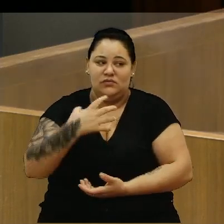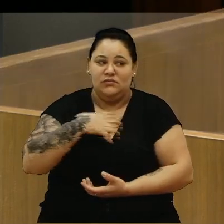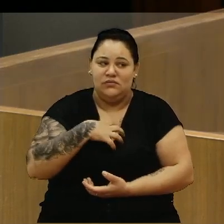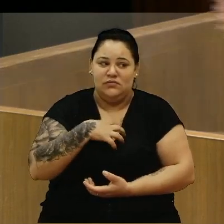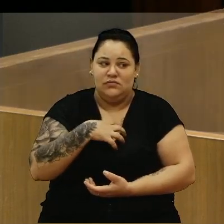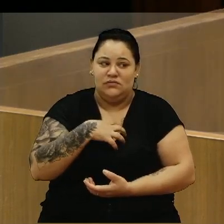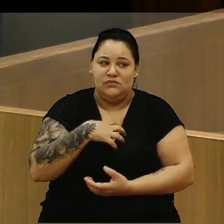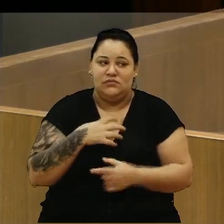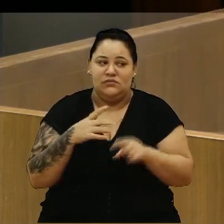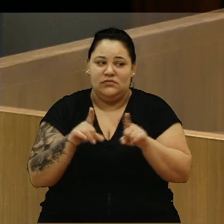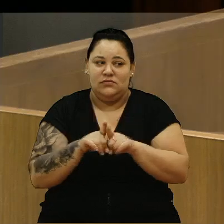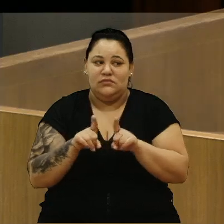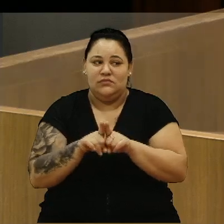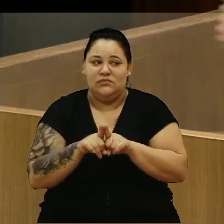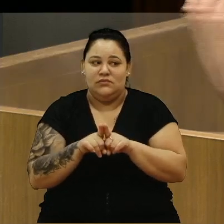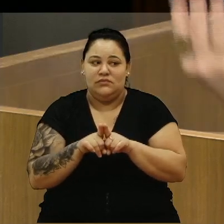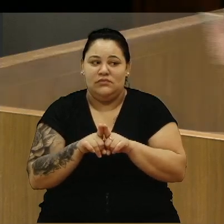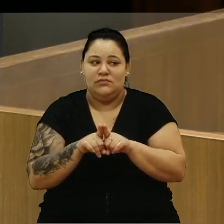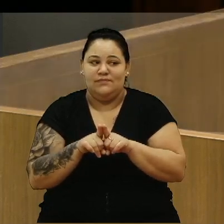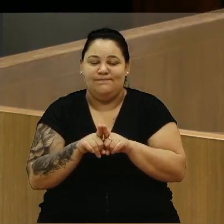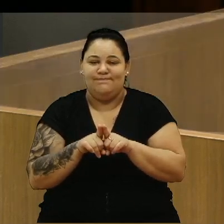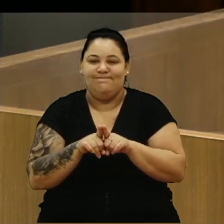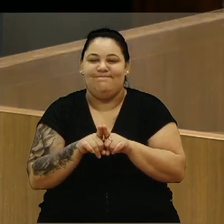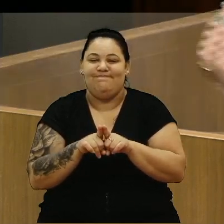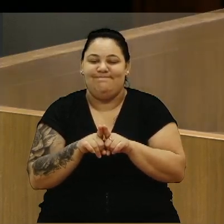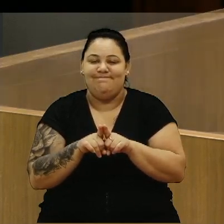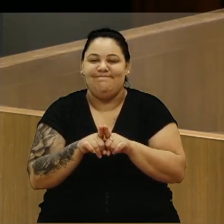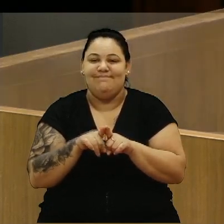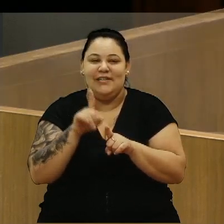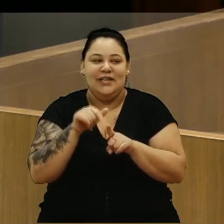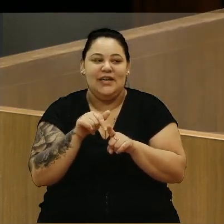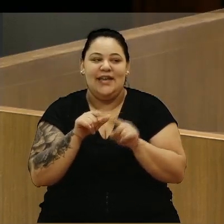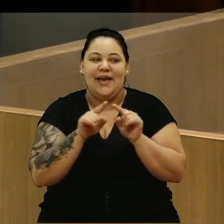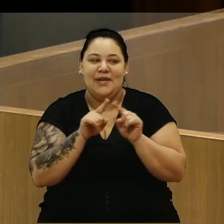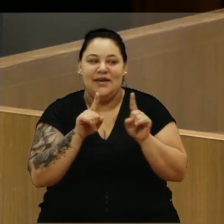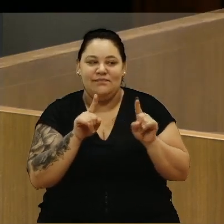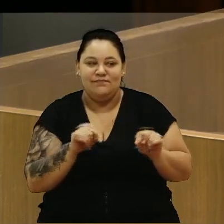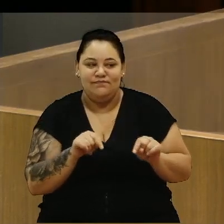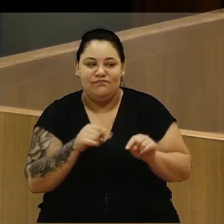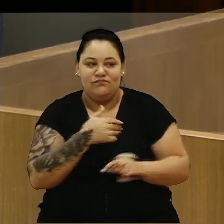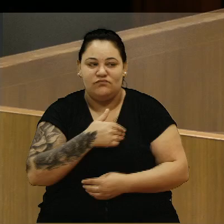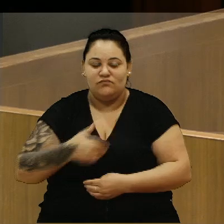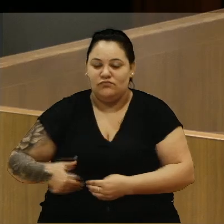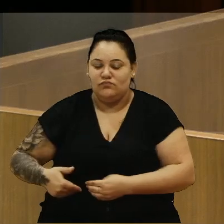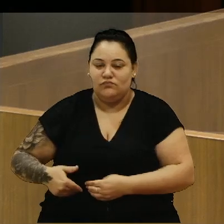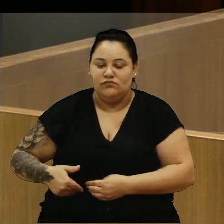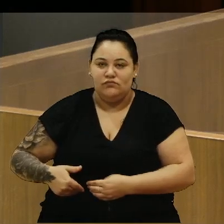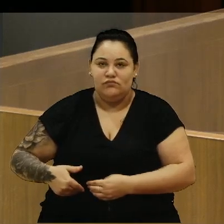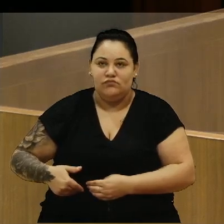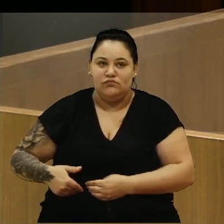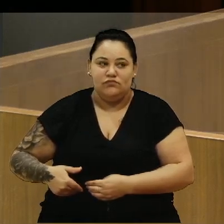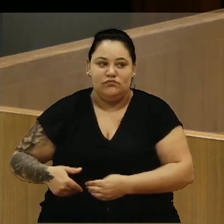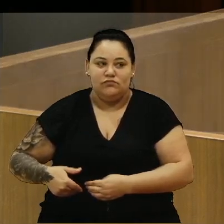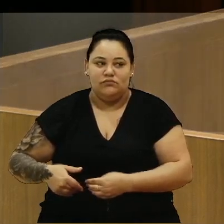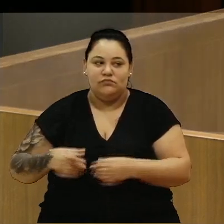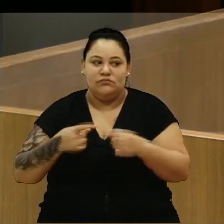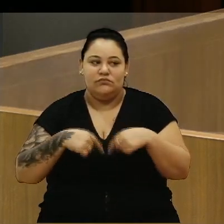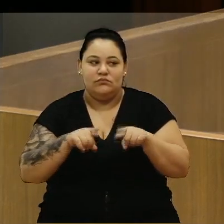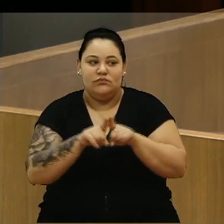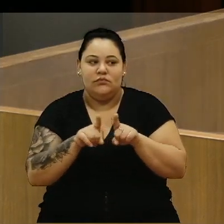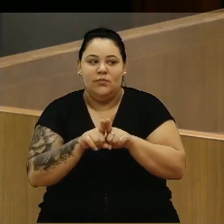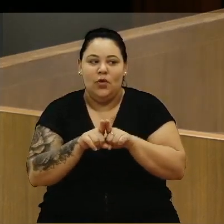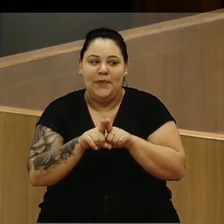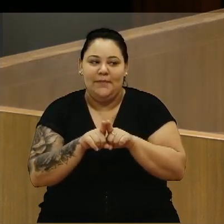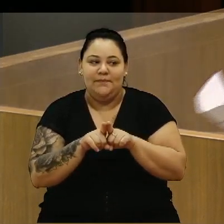expectativa, a perspectiva, as questões das servidoras e dos servidores públicos, porque, de certa forma, nós hoje estamos